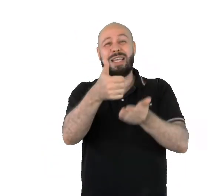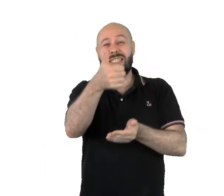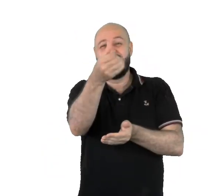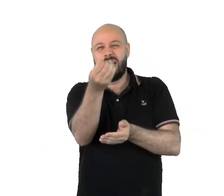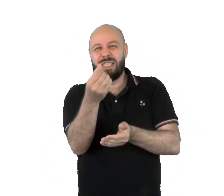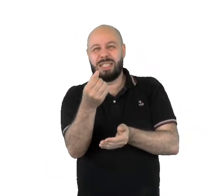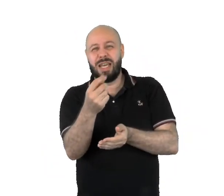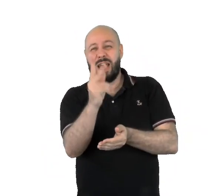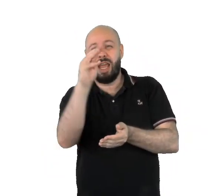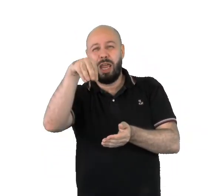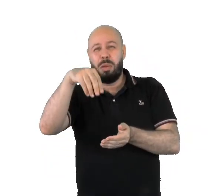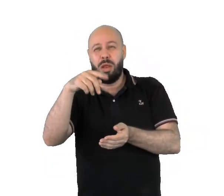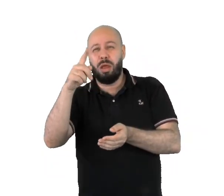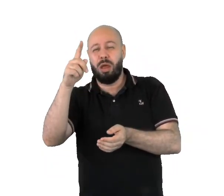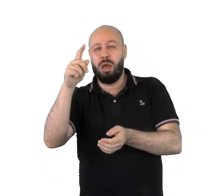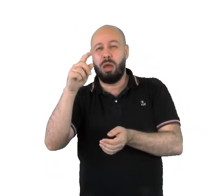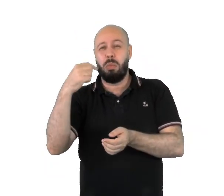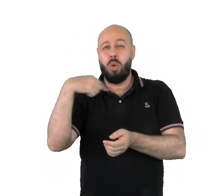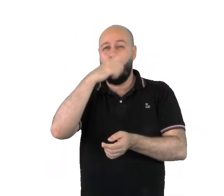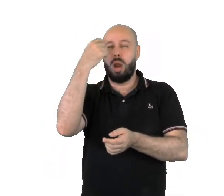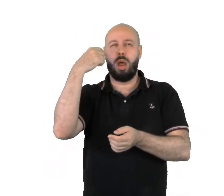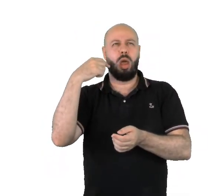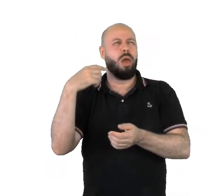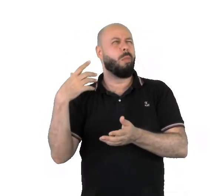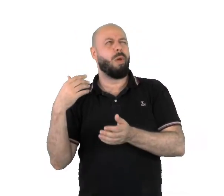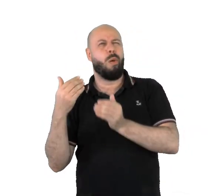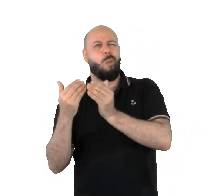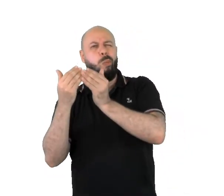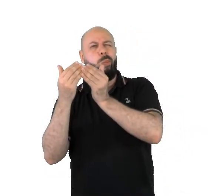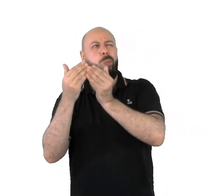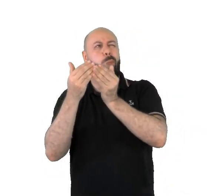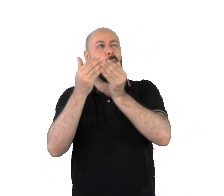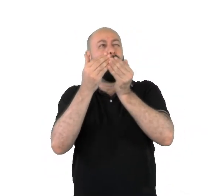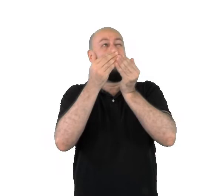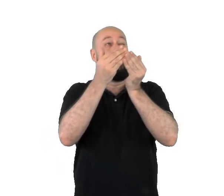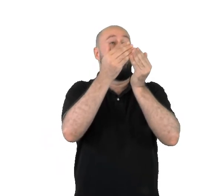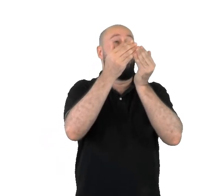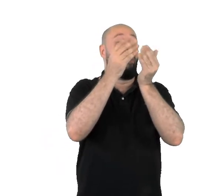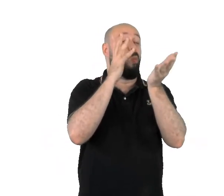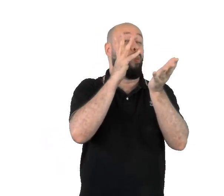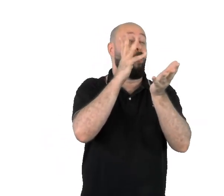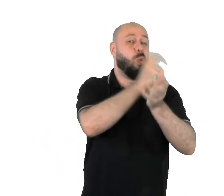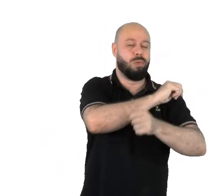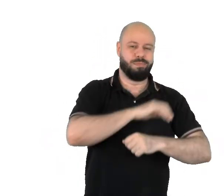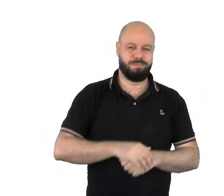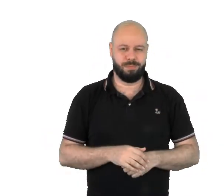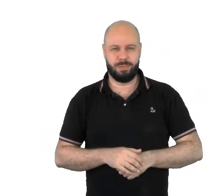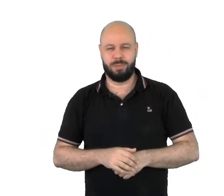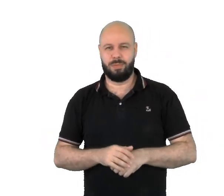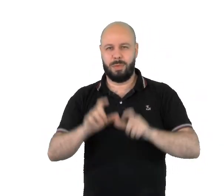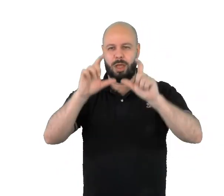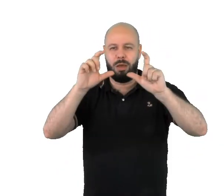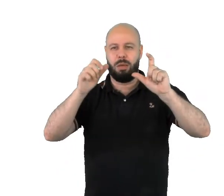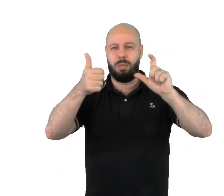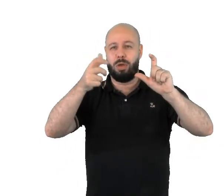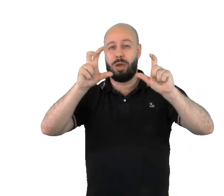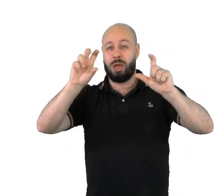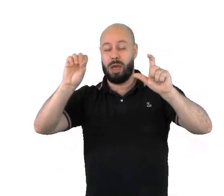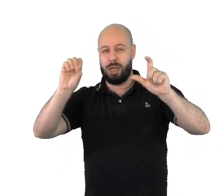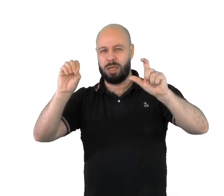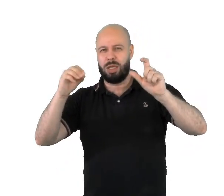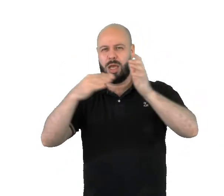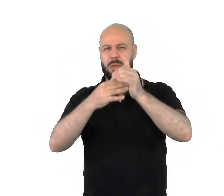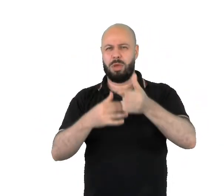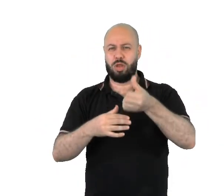Imagina uma caravela sair daqui do Brasil e chegar lá no Japão. Ia demorar. De 1500 a 1930,